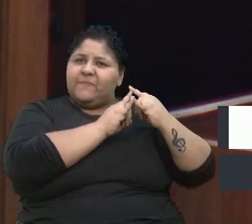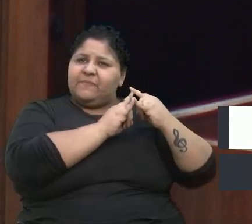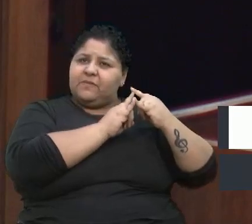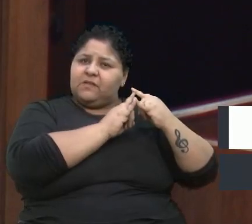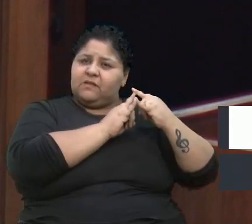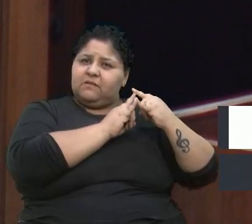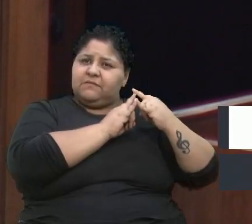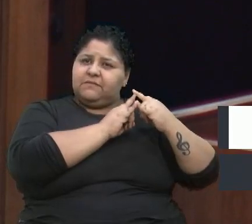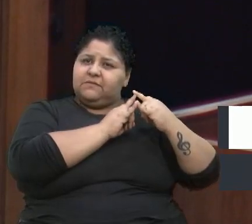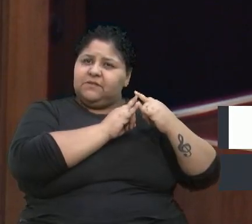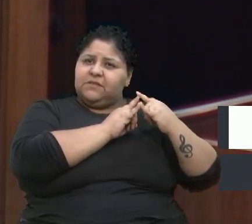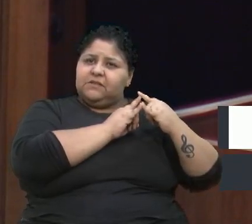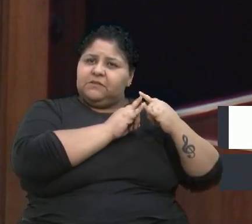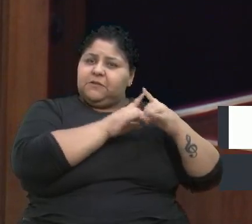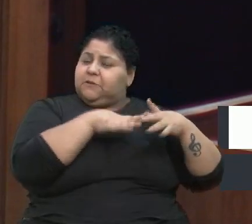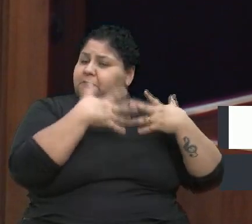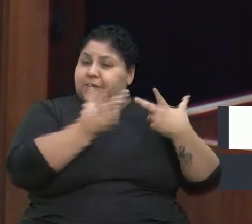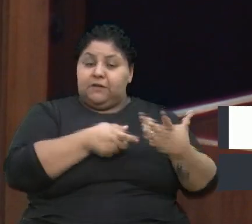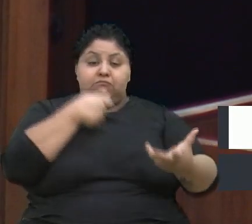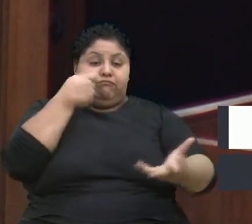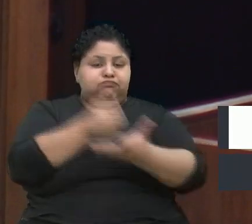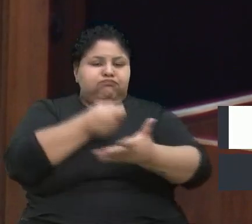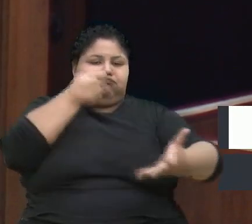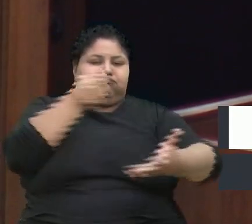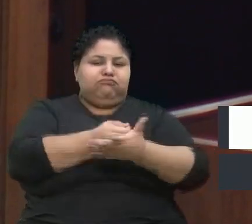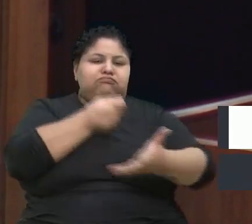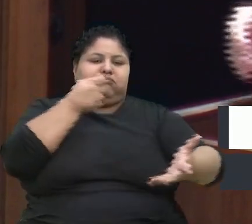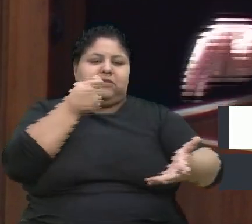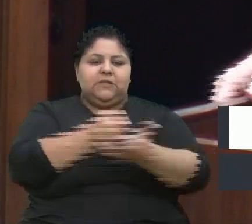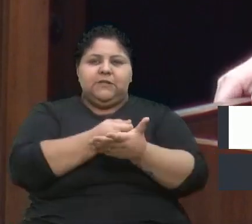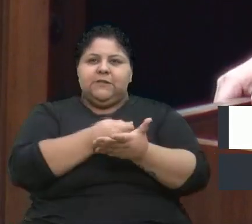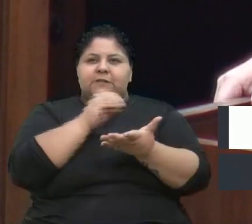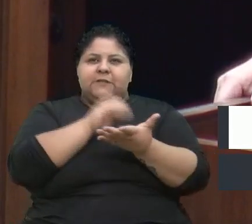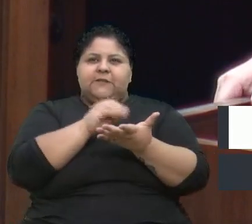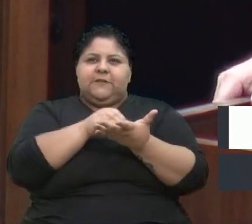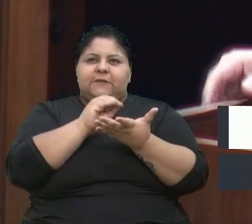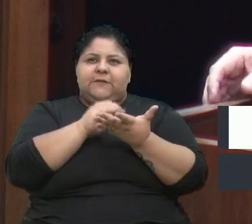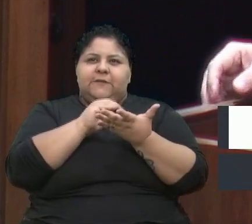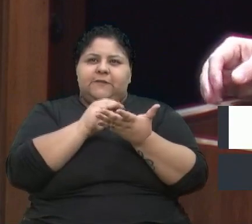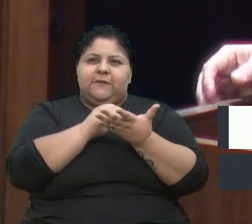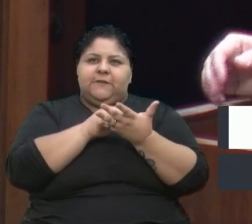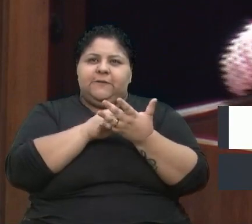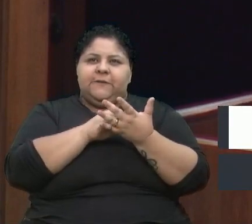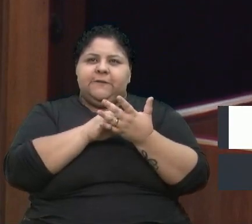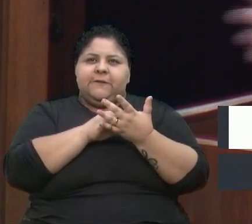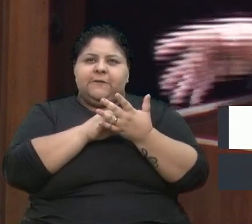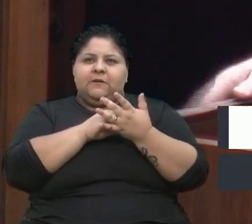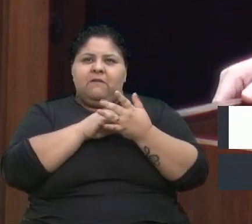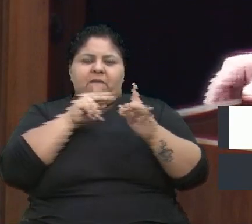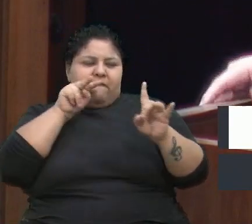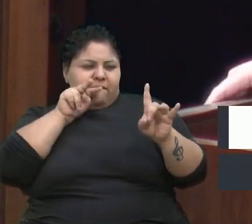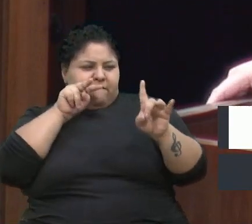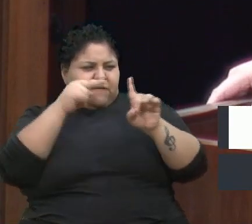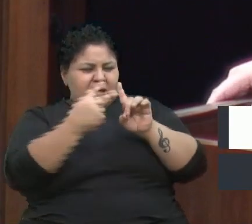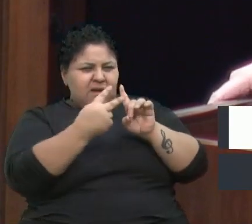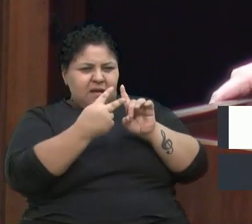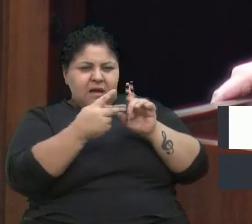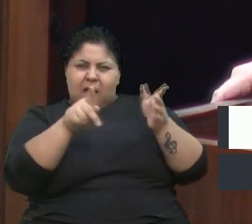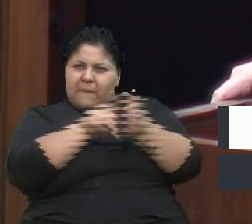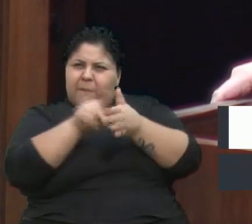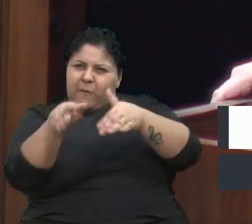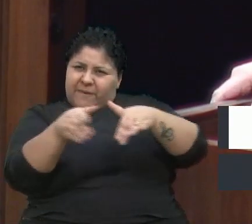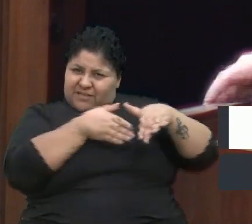sendo, enfim, atacadas e inviabilizado o seu trabalho, a própria retirada do passe livre dos presidentes